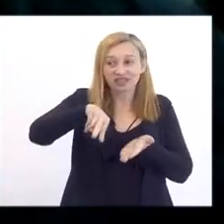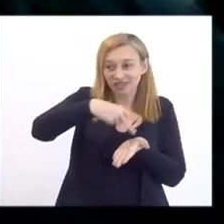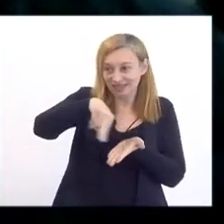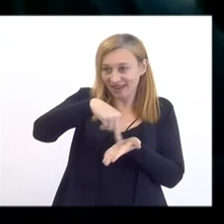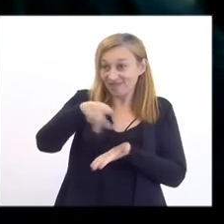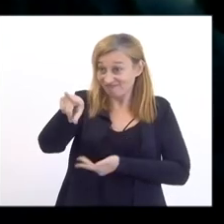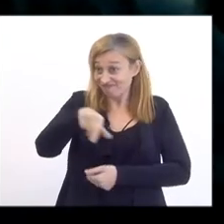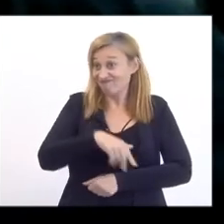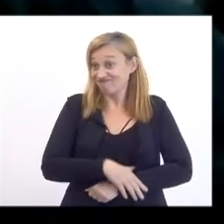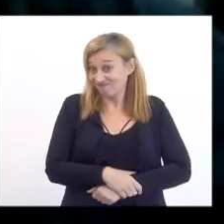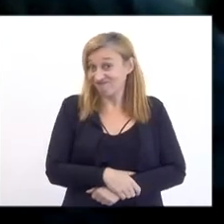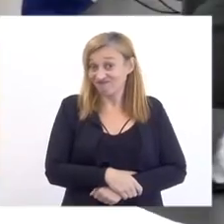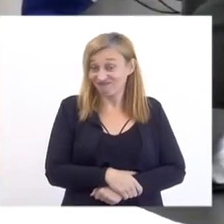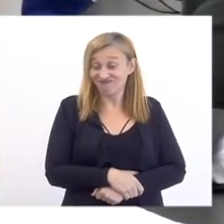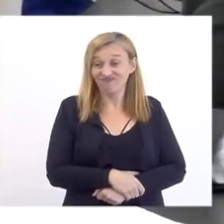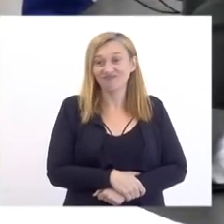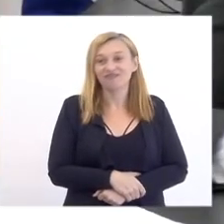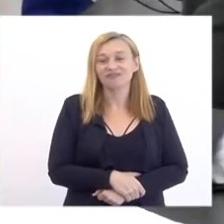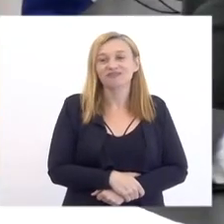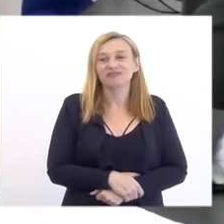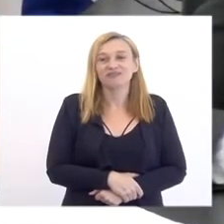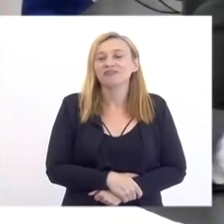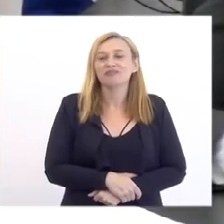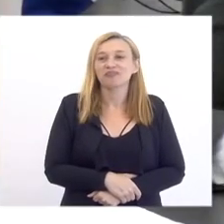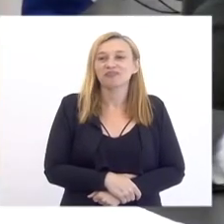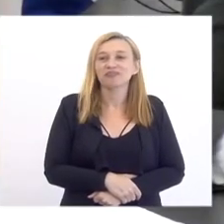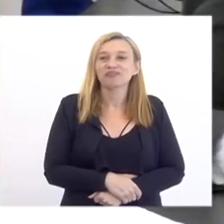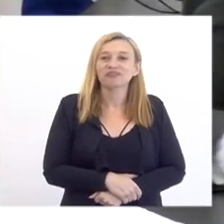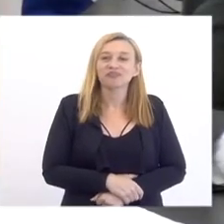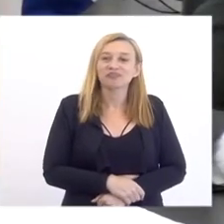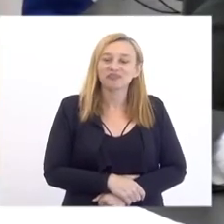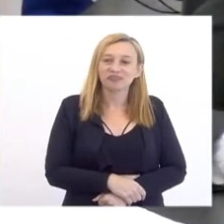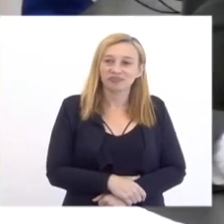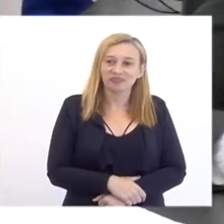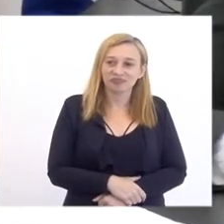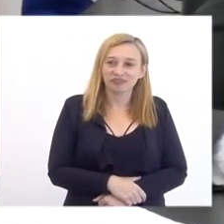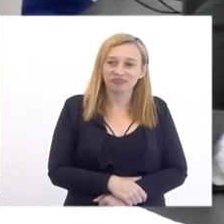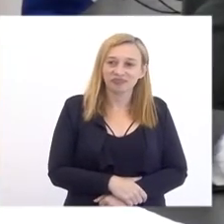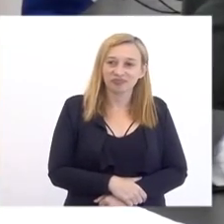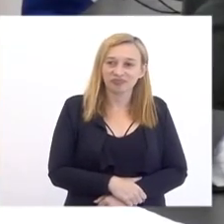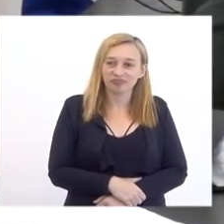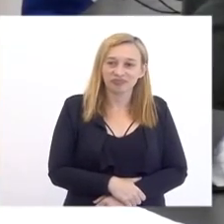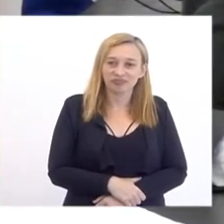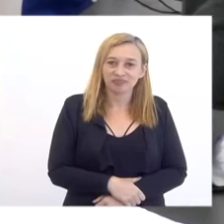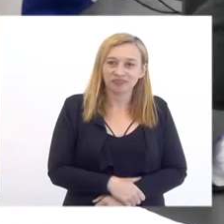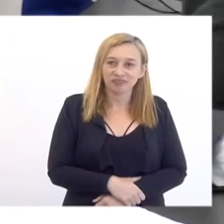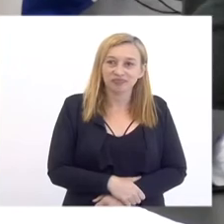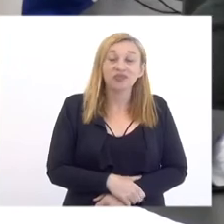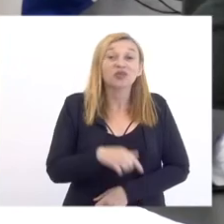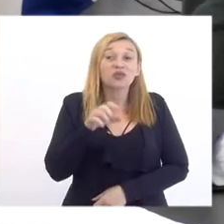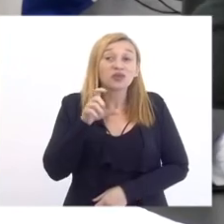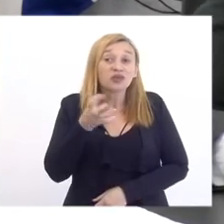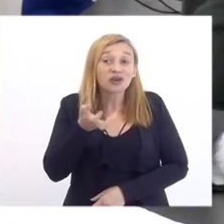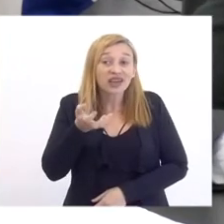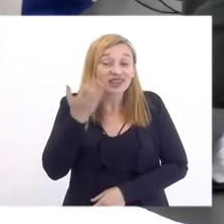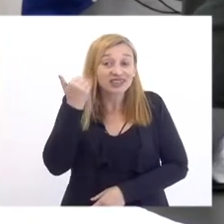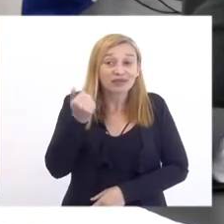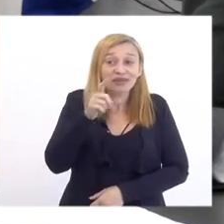nossa... Nossa vibe. Enfim. E capoterapia. O que eu quero saber é se o